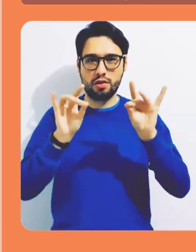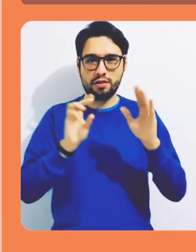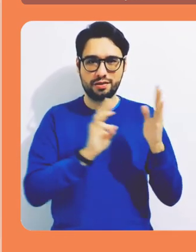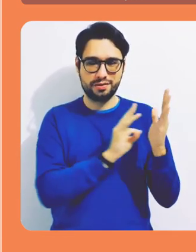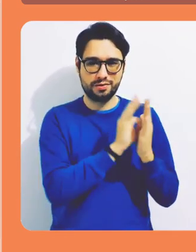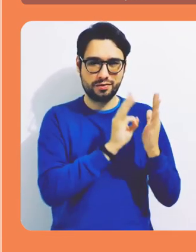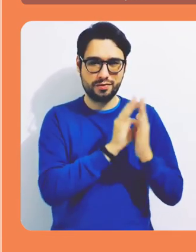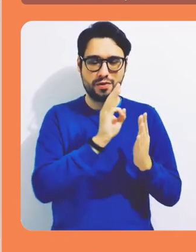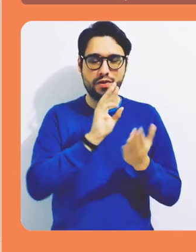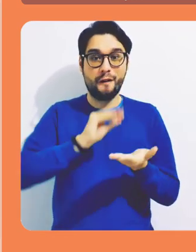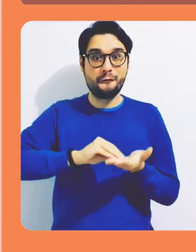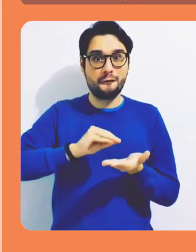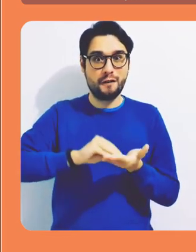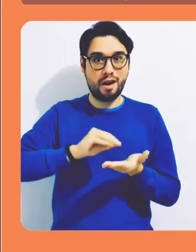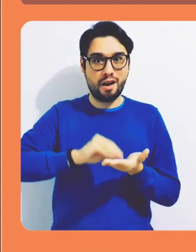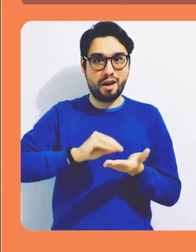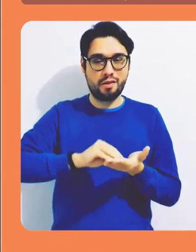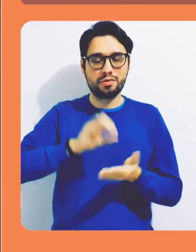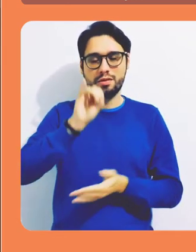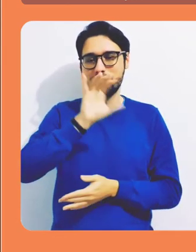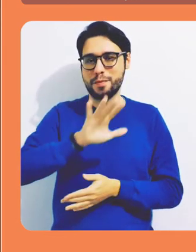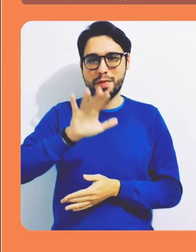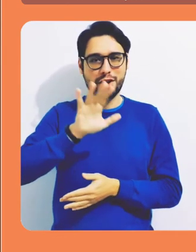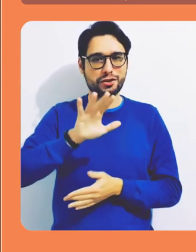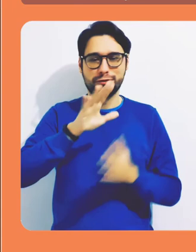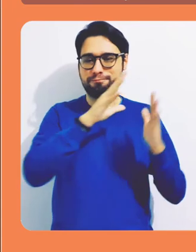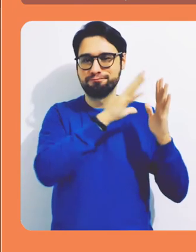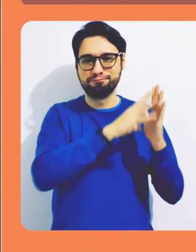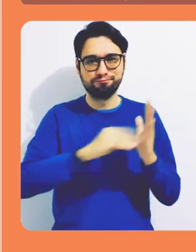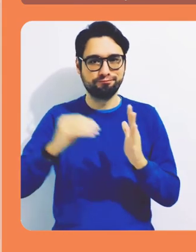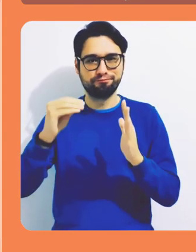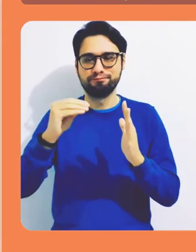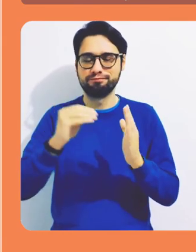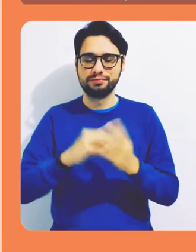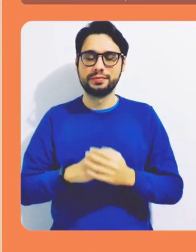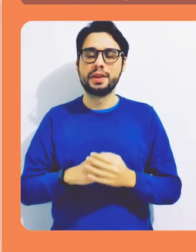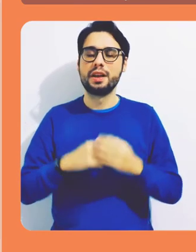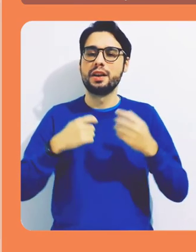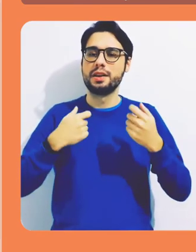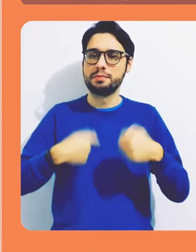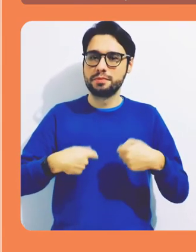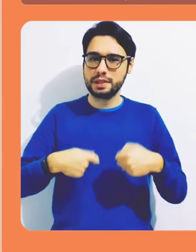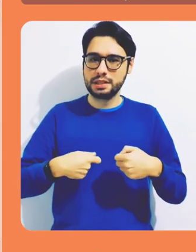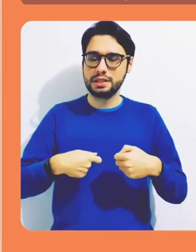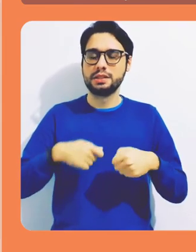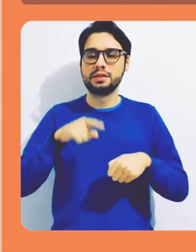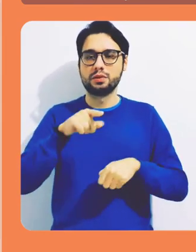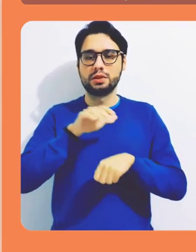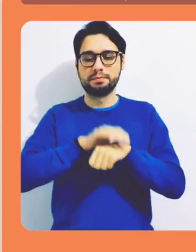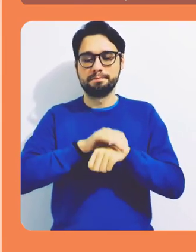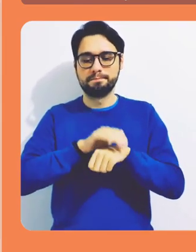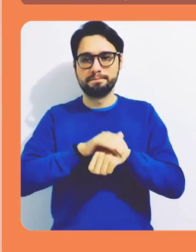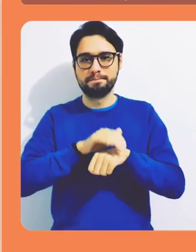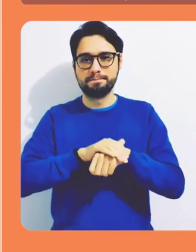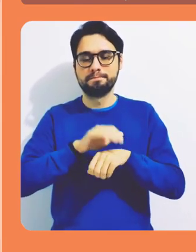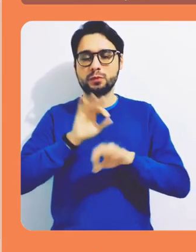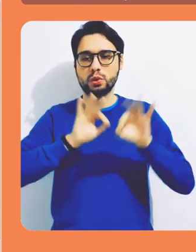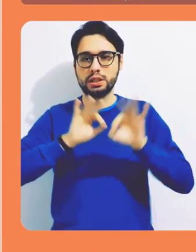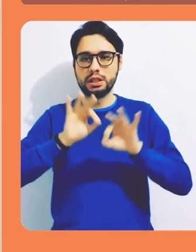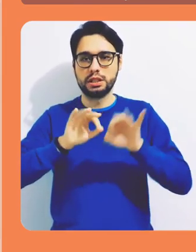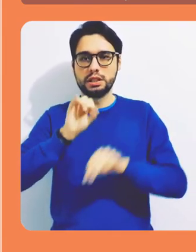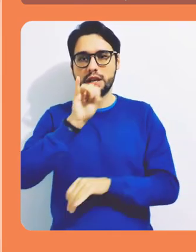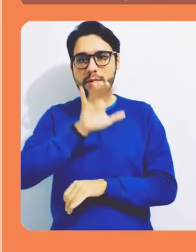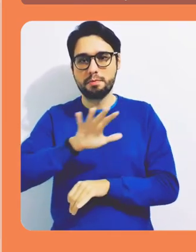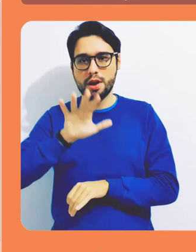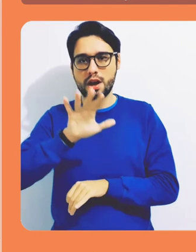as imagens não aparecem, tá? Elas não vêm para cá. Então aí você tem que vir aqui e incluir a